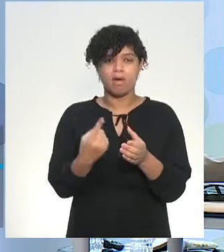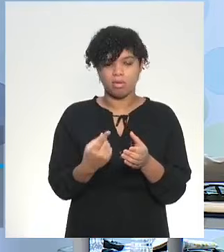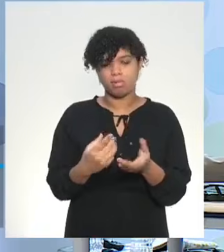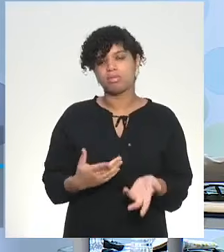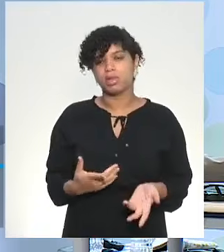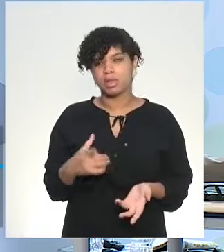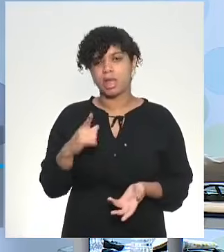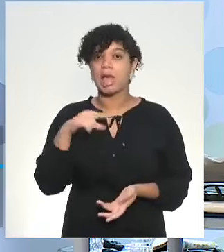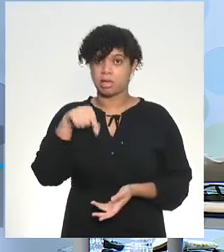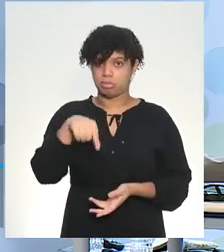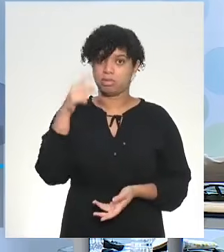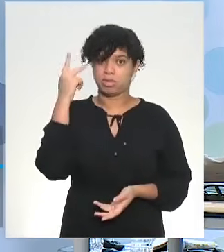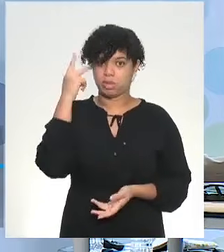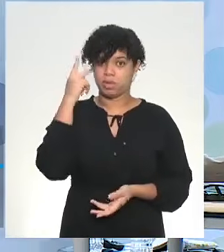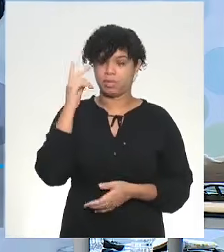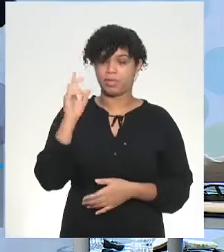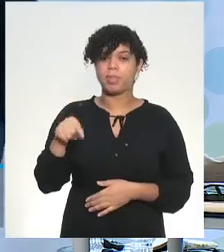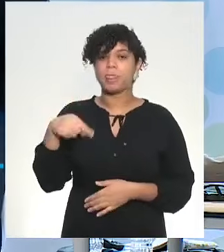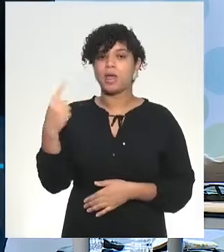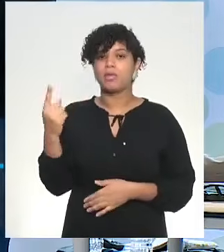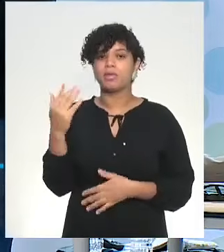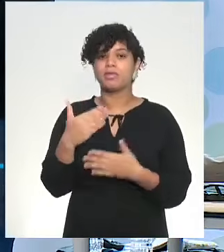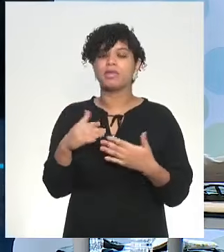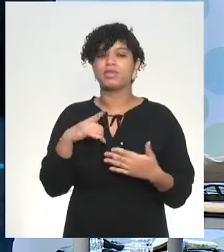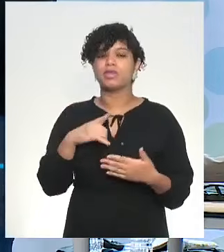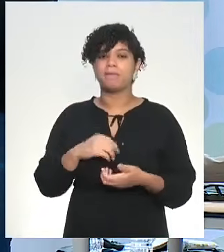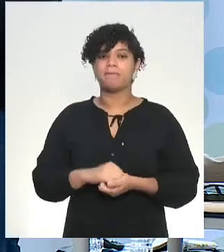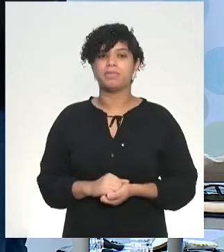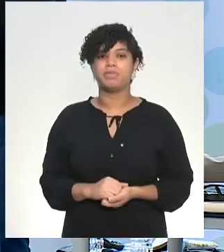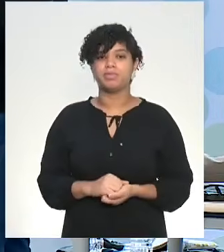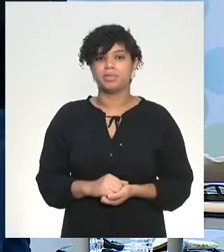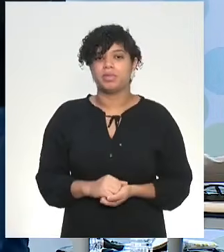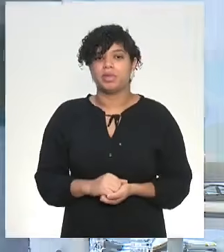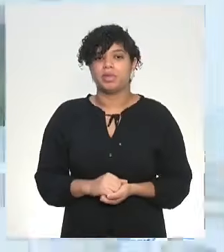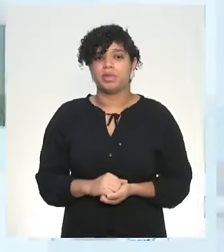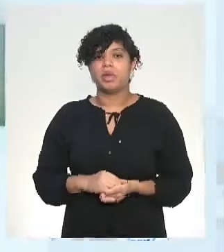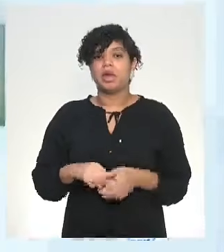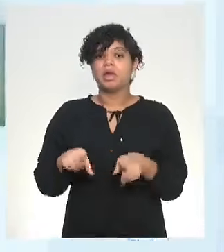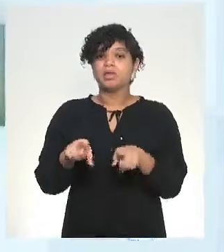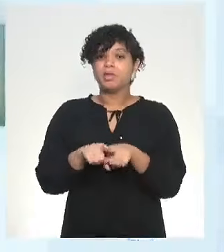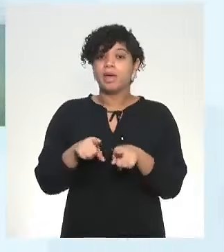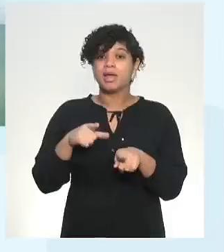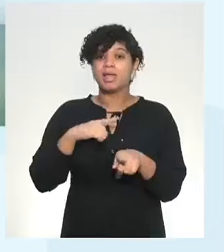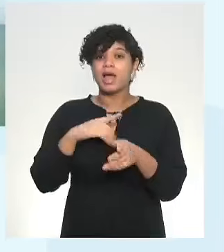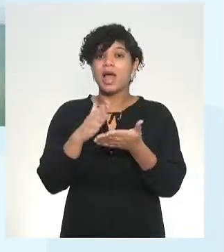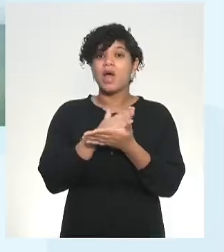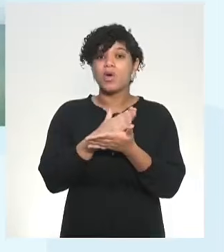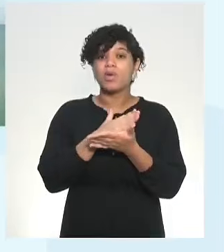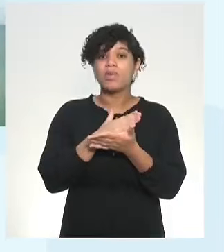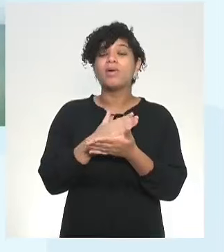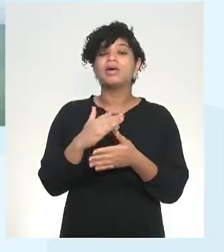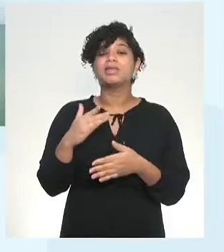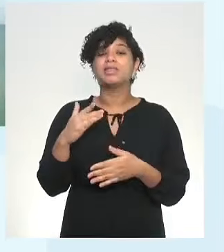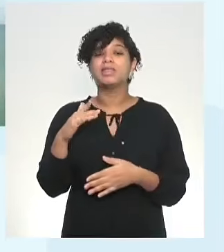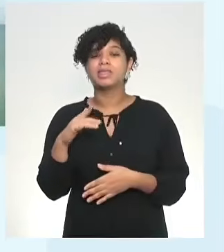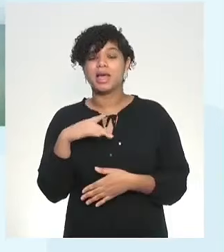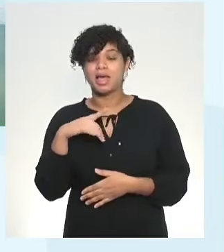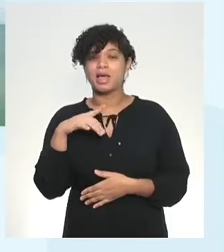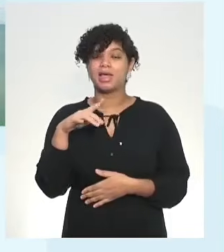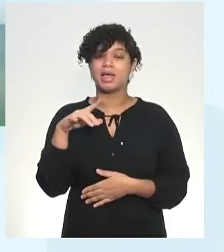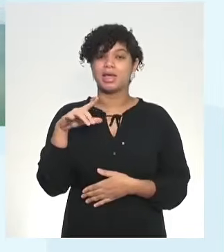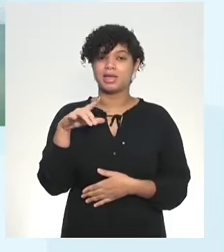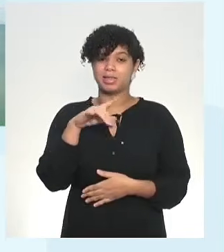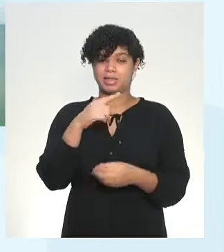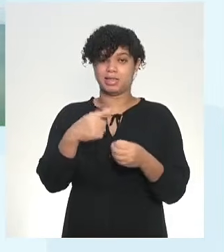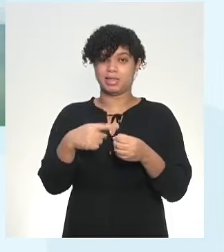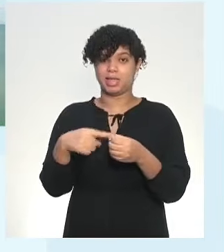Paulo, tá certo? Vamos lá para a próxima imagem. Aí nós temos aí as cidades com as maiores concentrações urbanas do